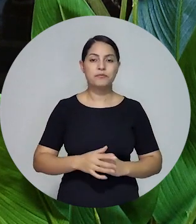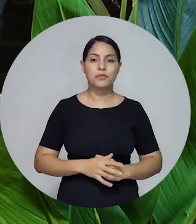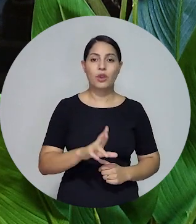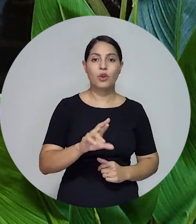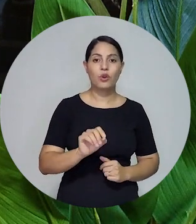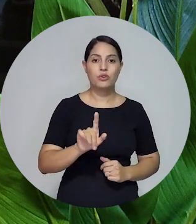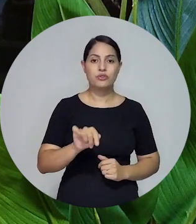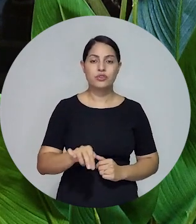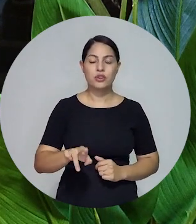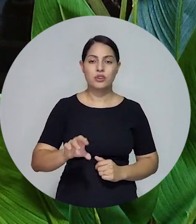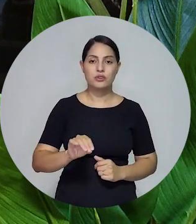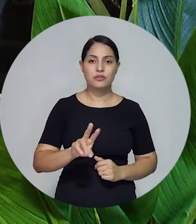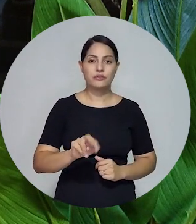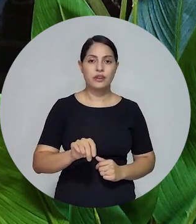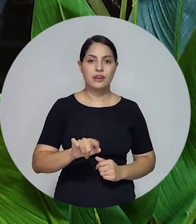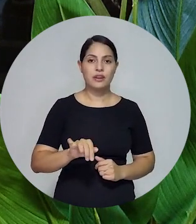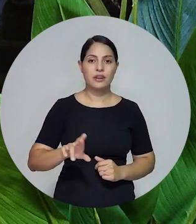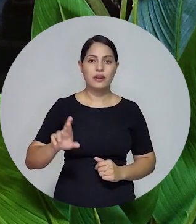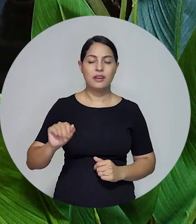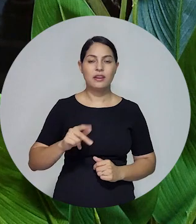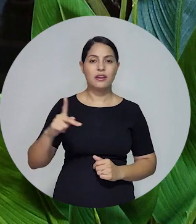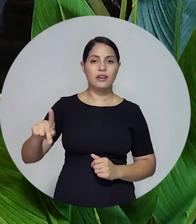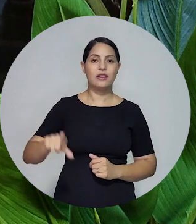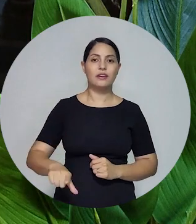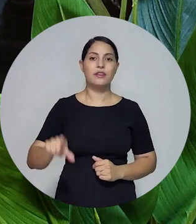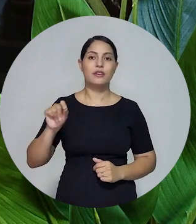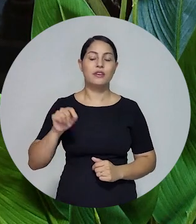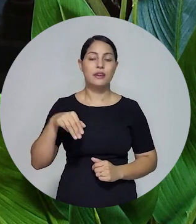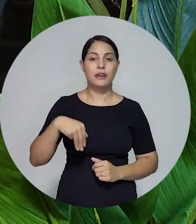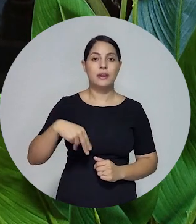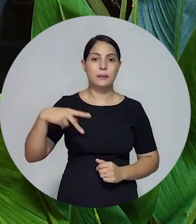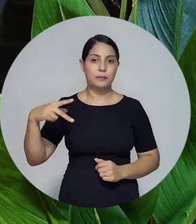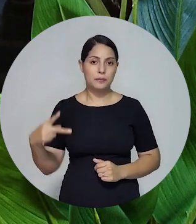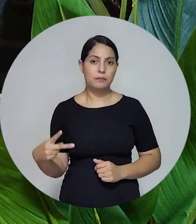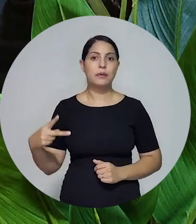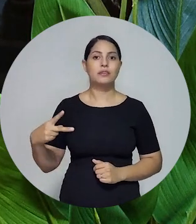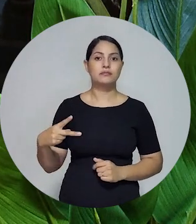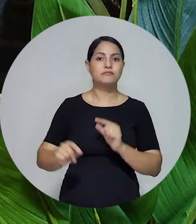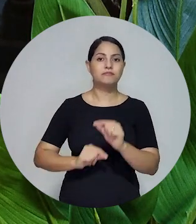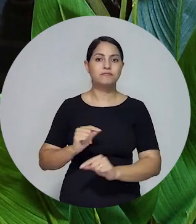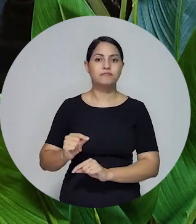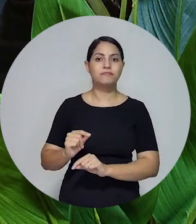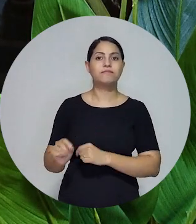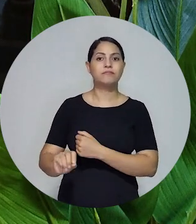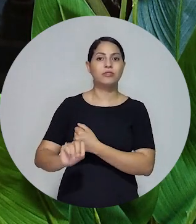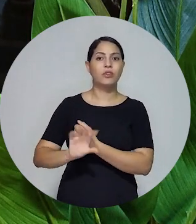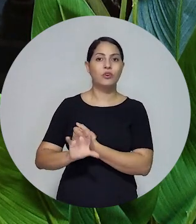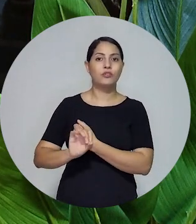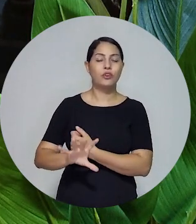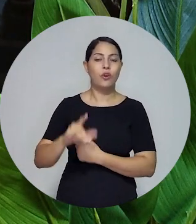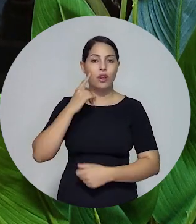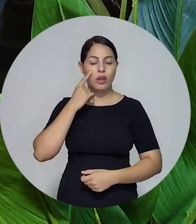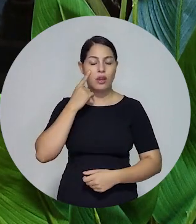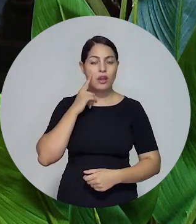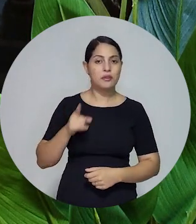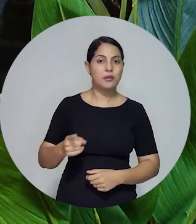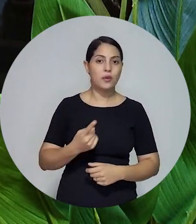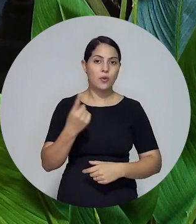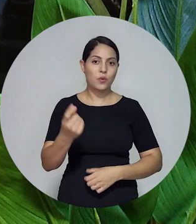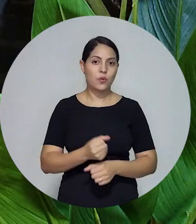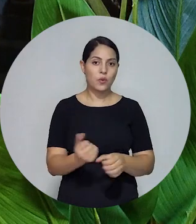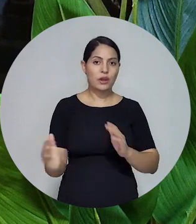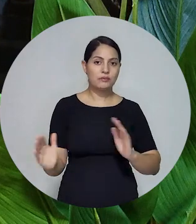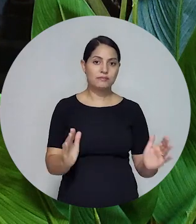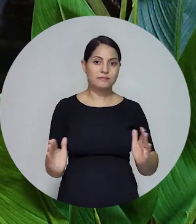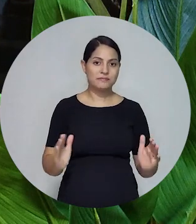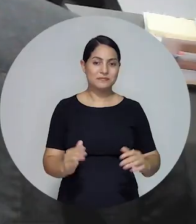da advocacia no CNMP, foi eleito por aclamação ouvidor nacional do Ministério Público. O mandato tem duração de 1